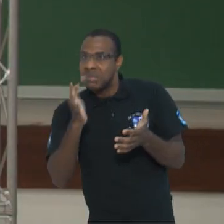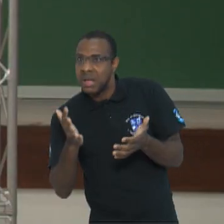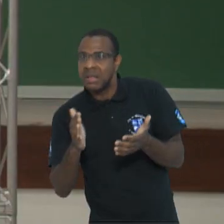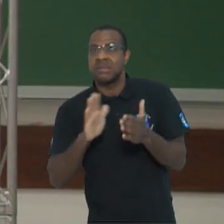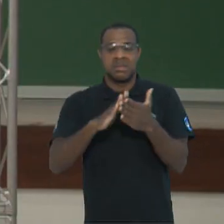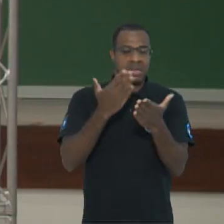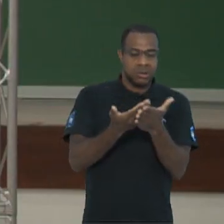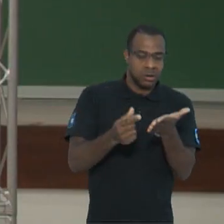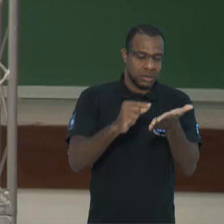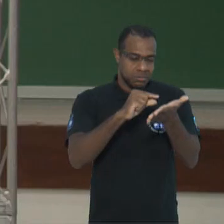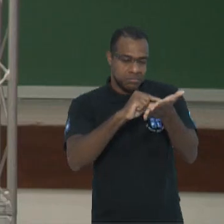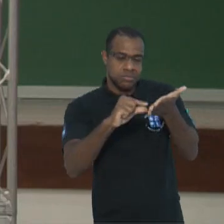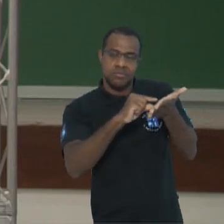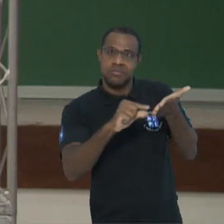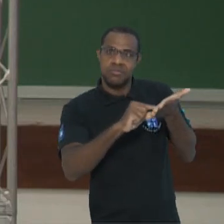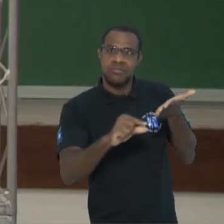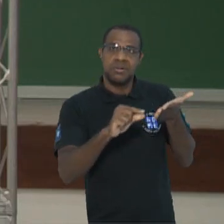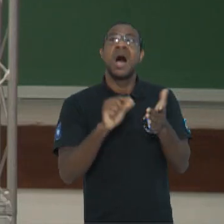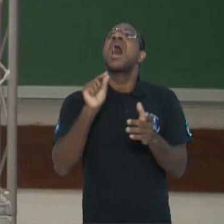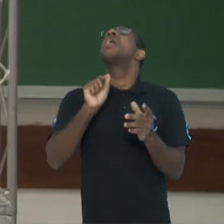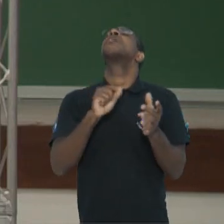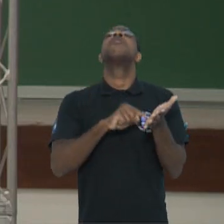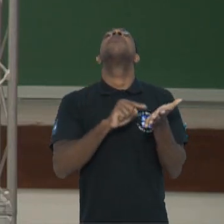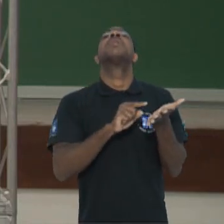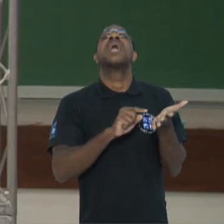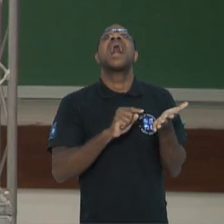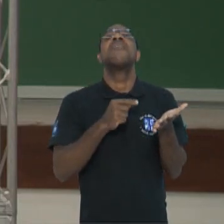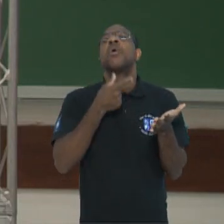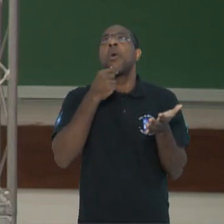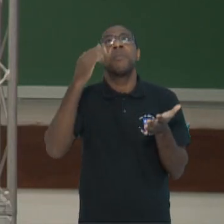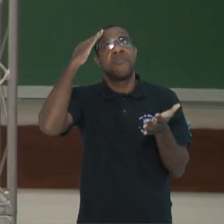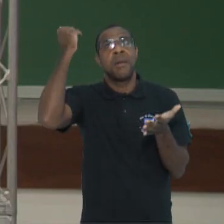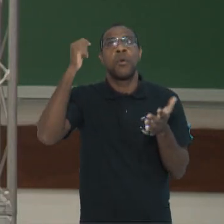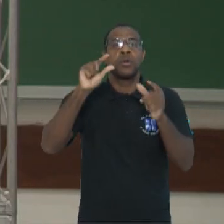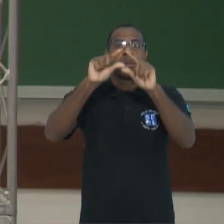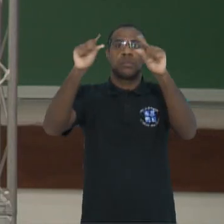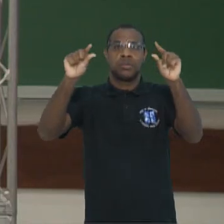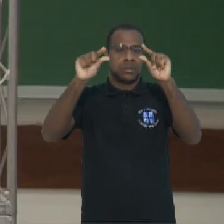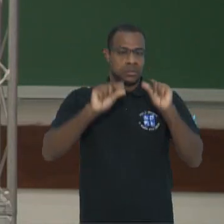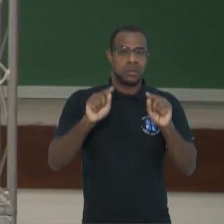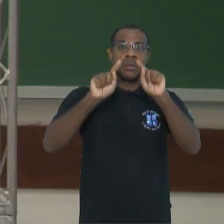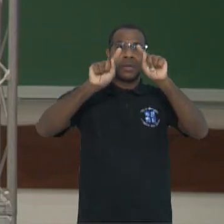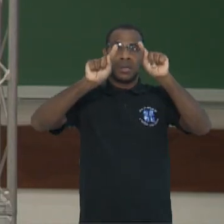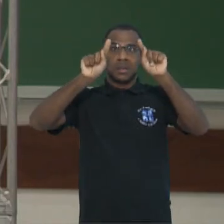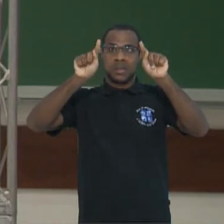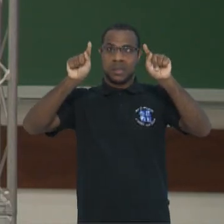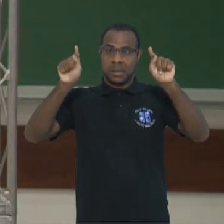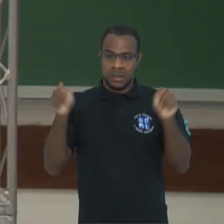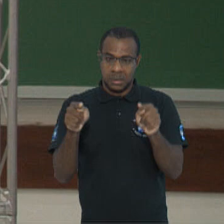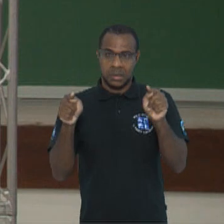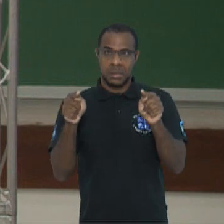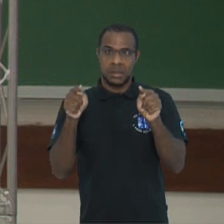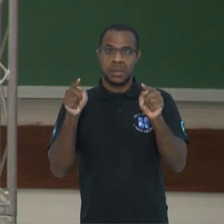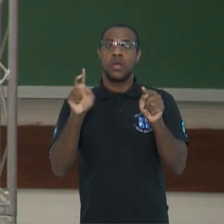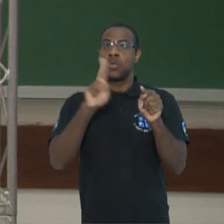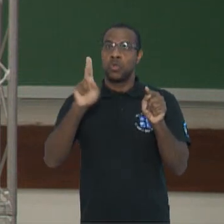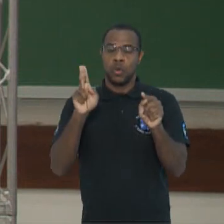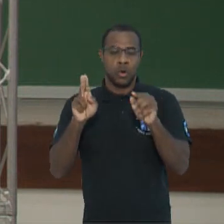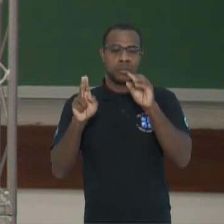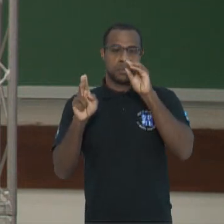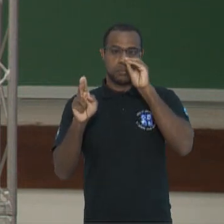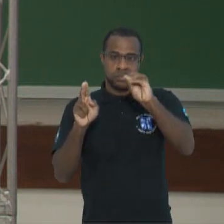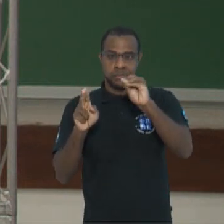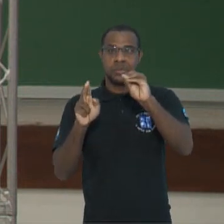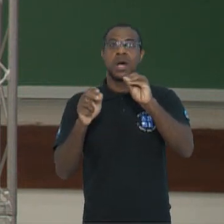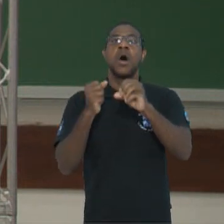ou colocar uma citação, sempre lembrem de colocá-la entre aspas, né? Porque, e copiar exatamente ou